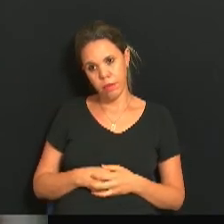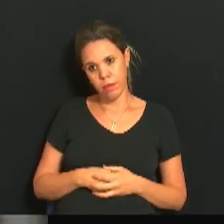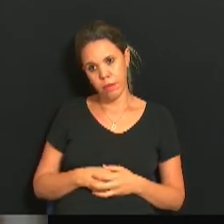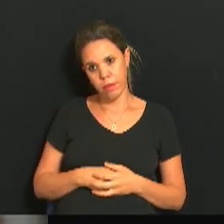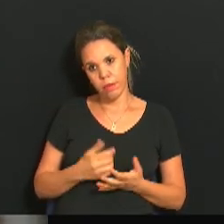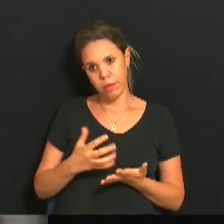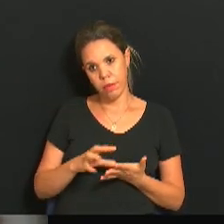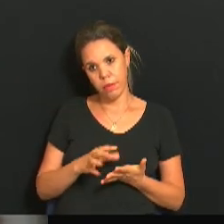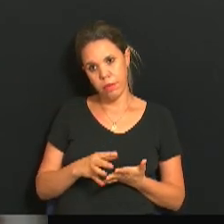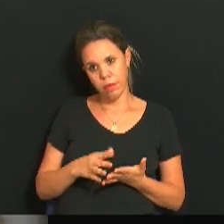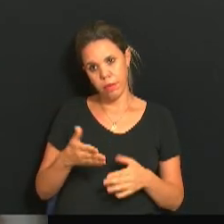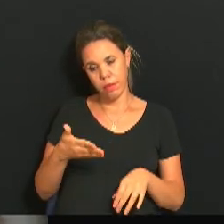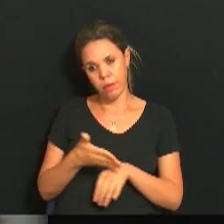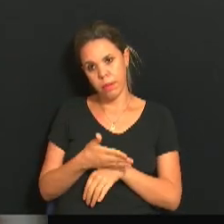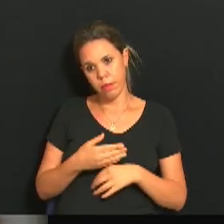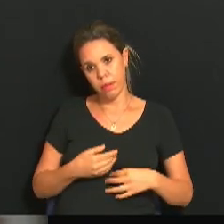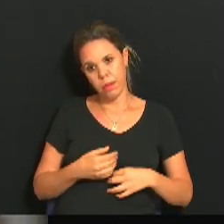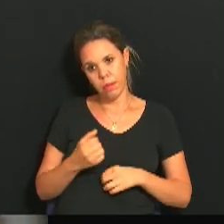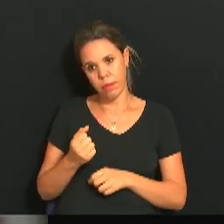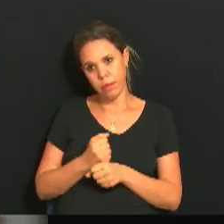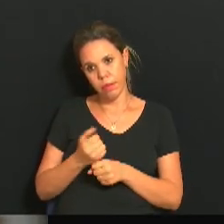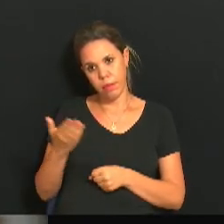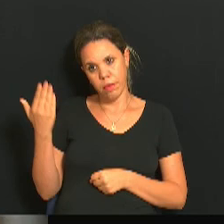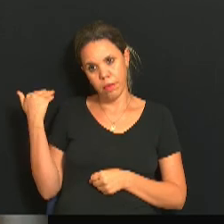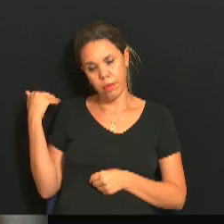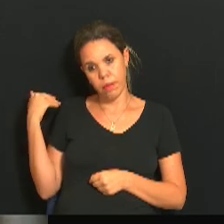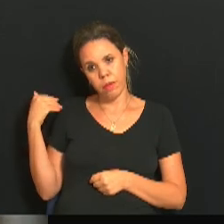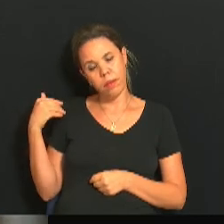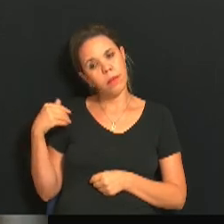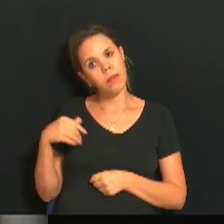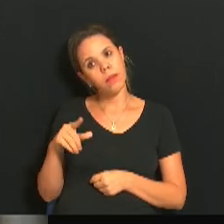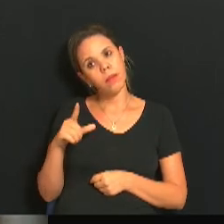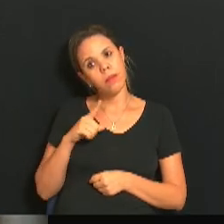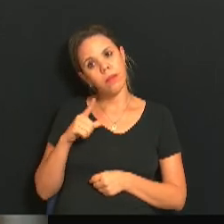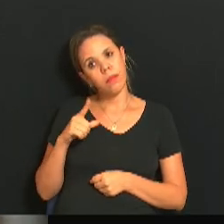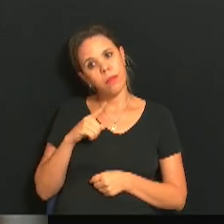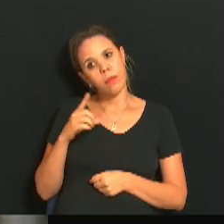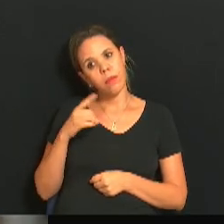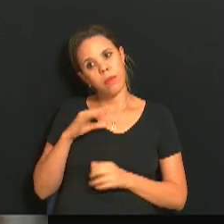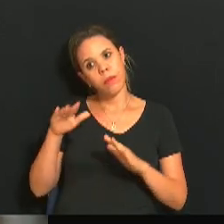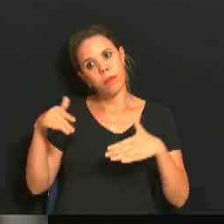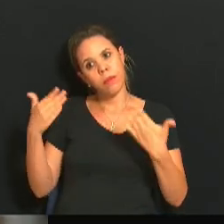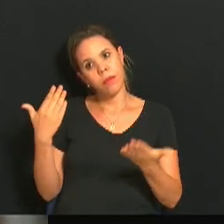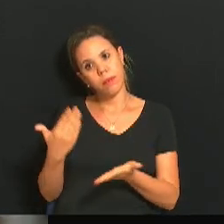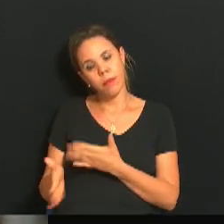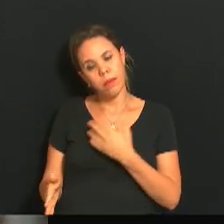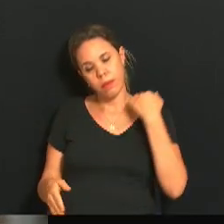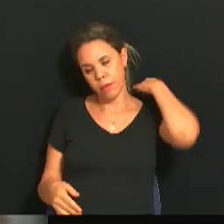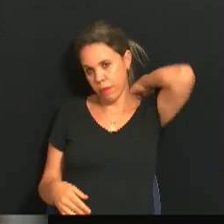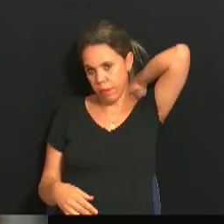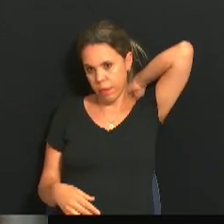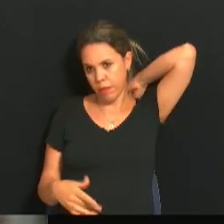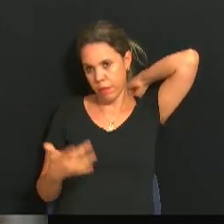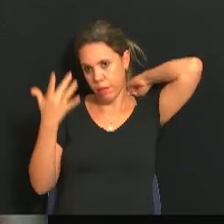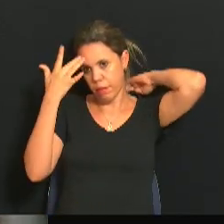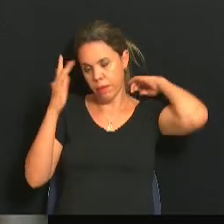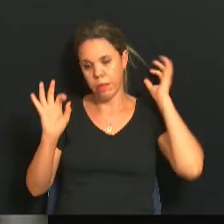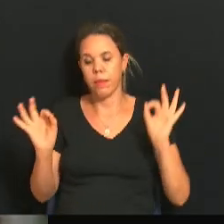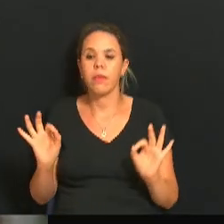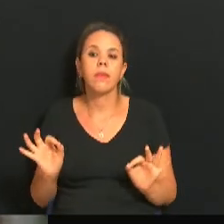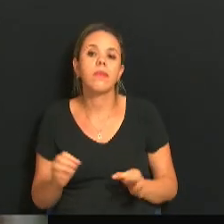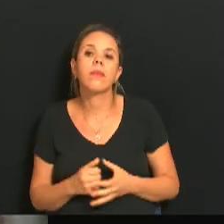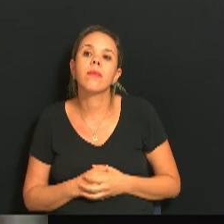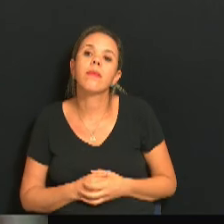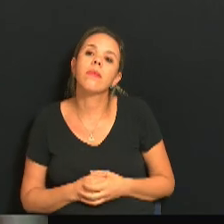de samba que participou alguns anos atrás ele tem medo de fora então não falei eu gostei mas não sei quem